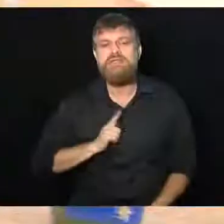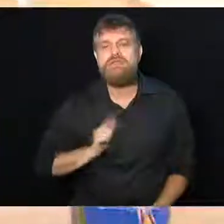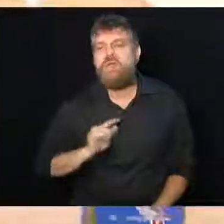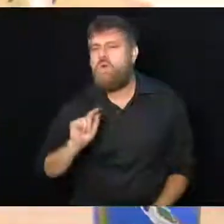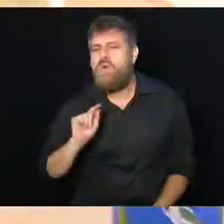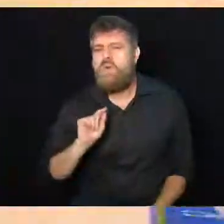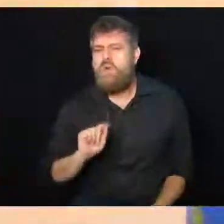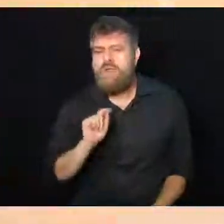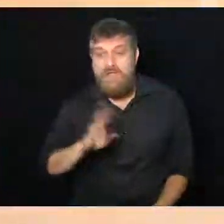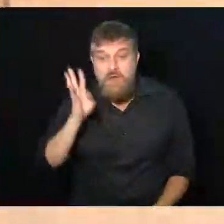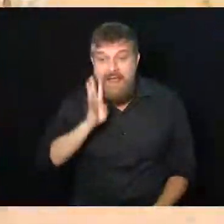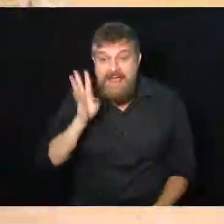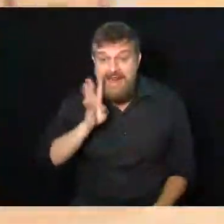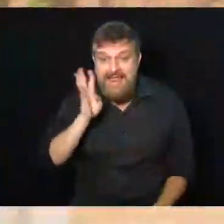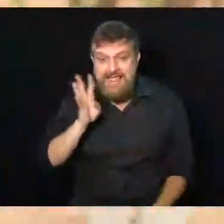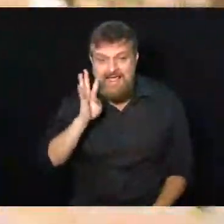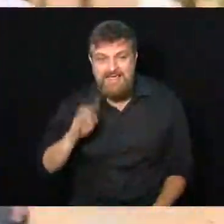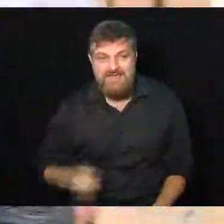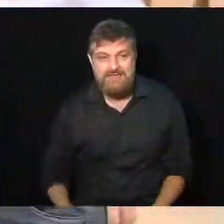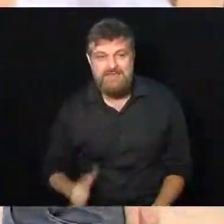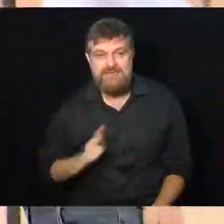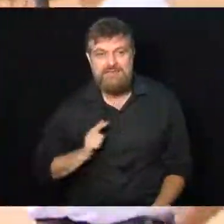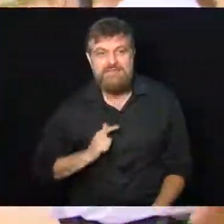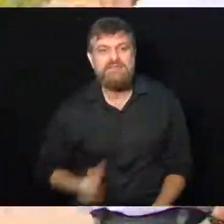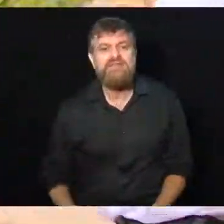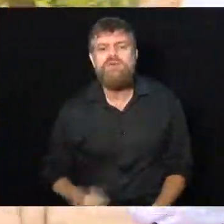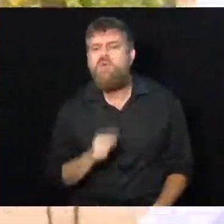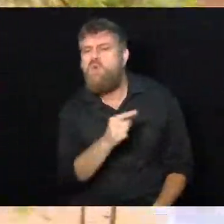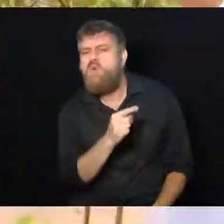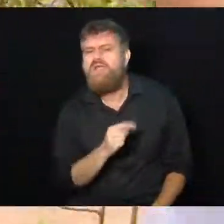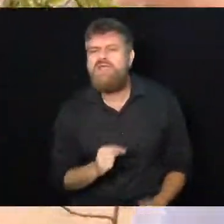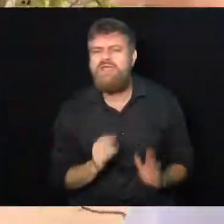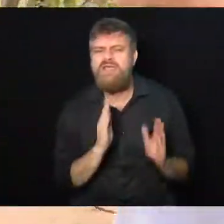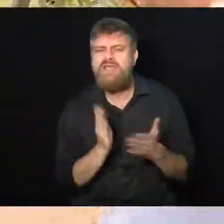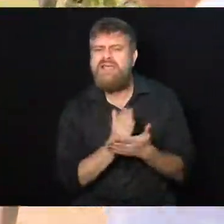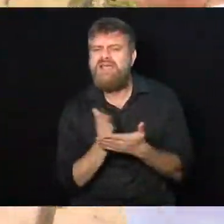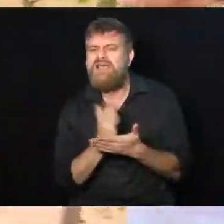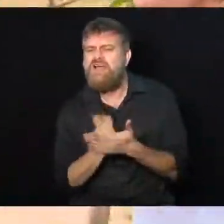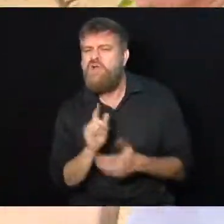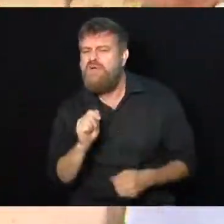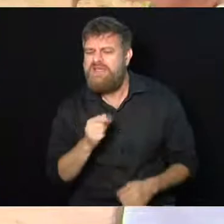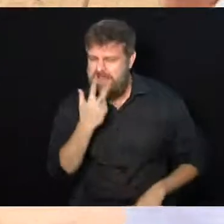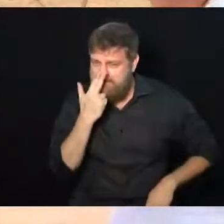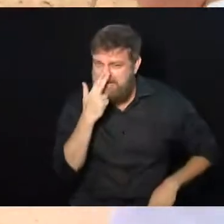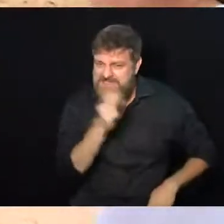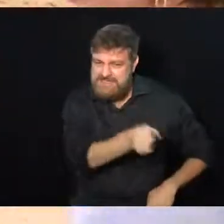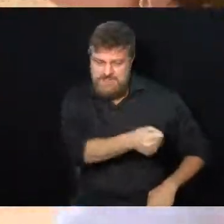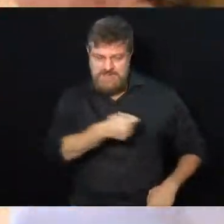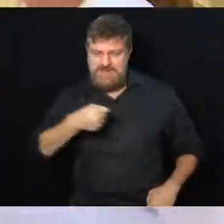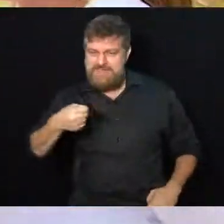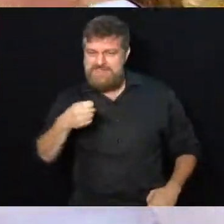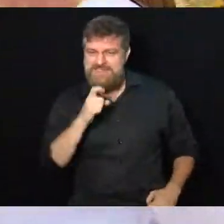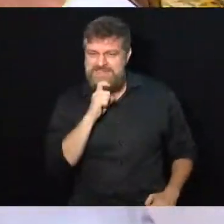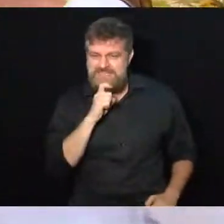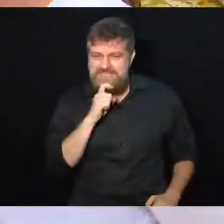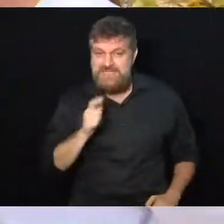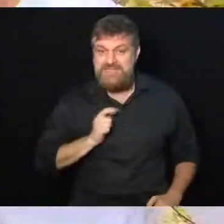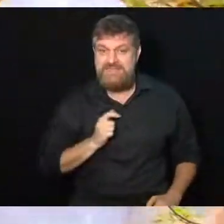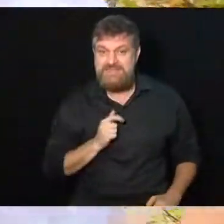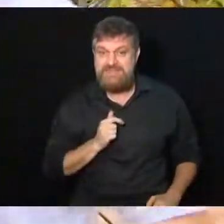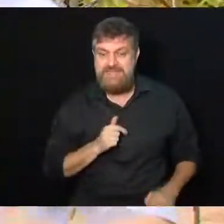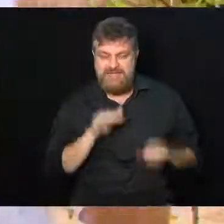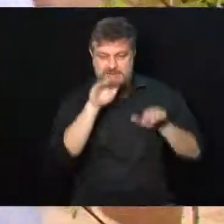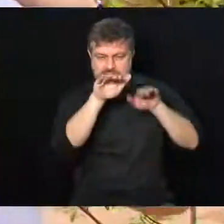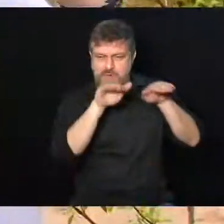algo muito legal, que é essa livradeira, que é em espécie de geladeira, não é isso? Geladeira que guarda os